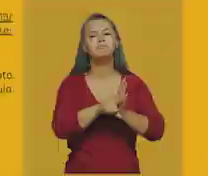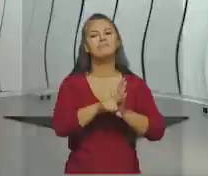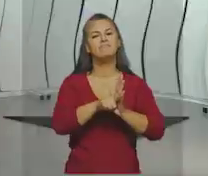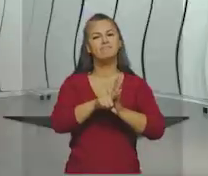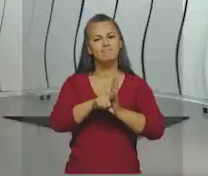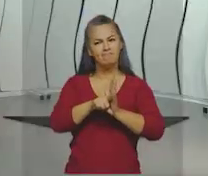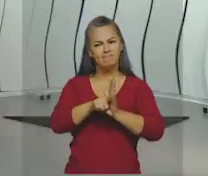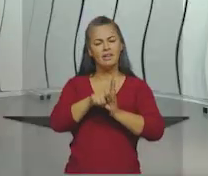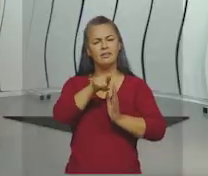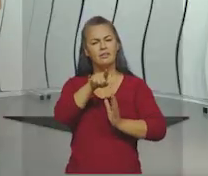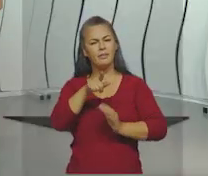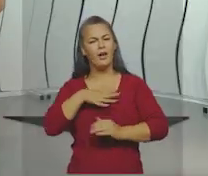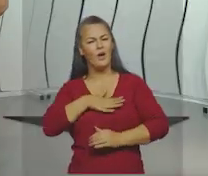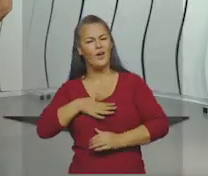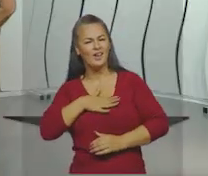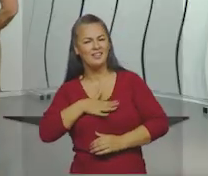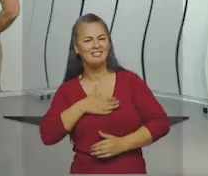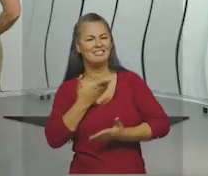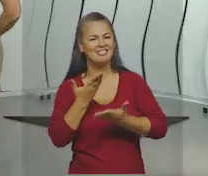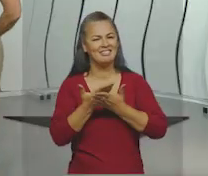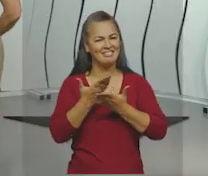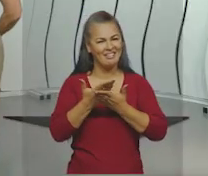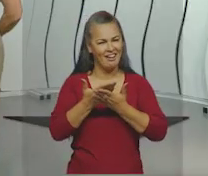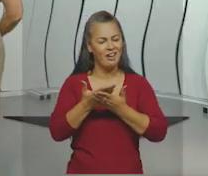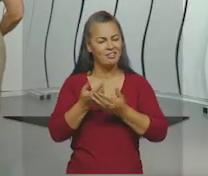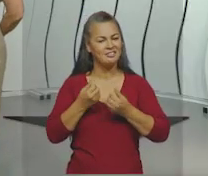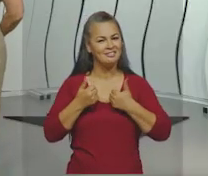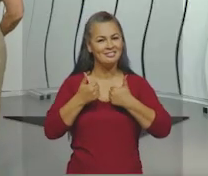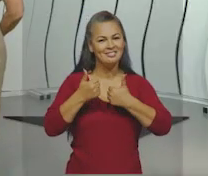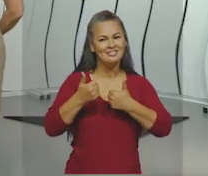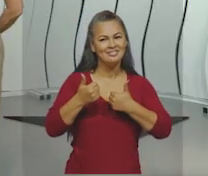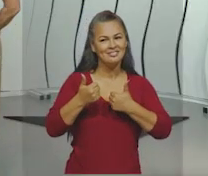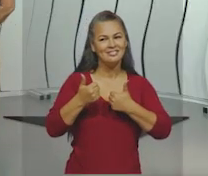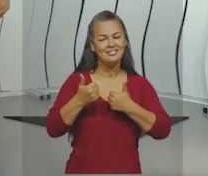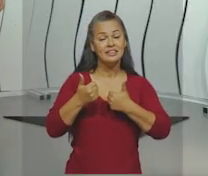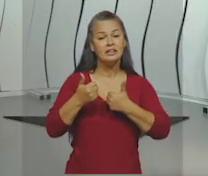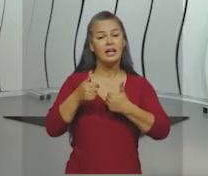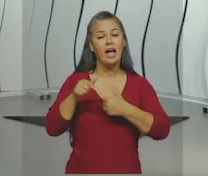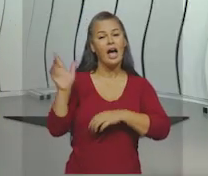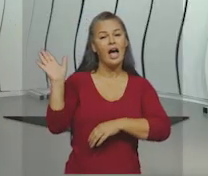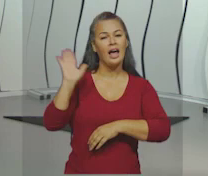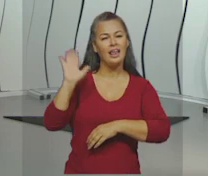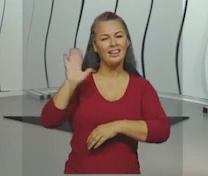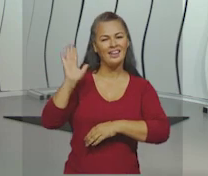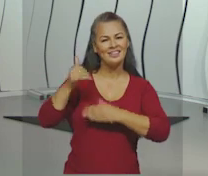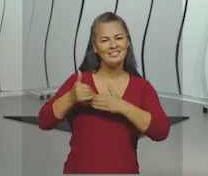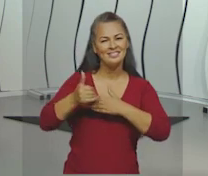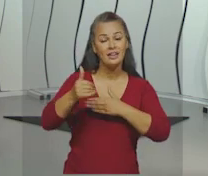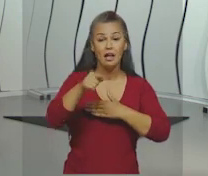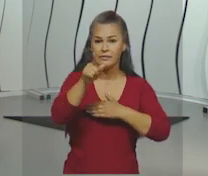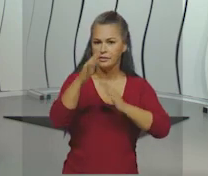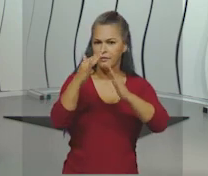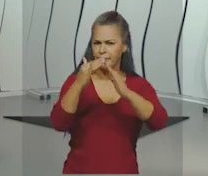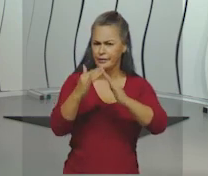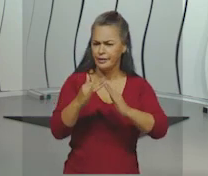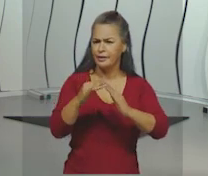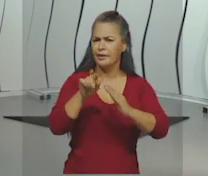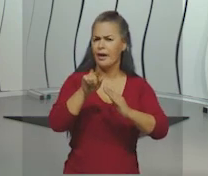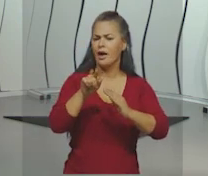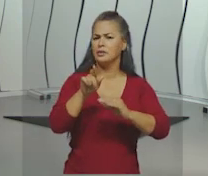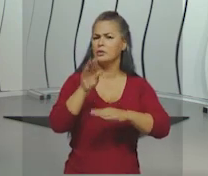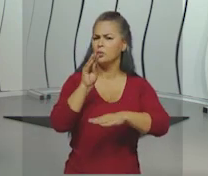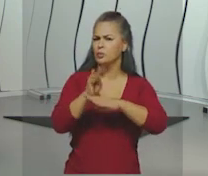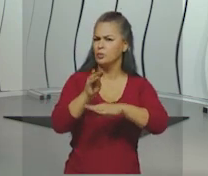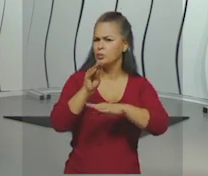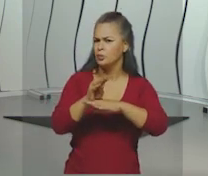bibliográficas, tá? Espero que vocês tenham gostado da aula de hoje. Até a próxima, fiquem em casa, se